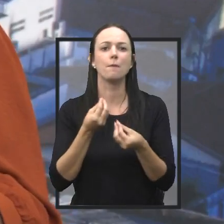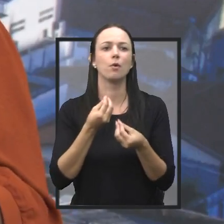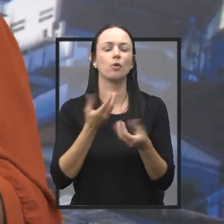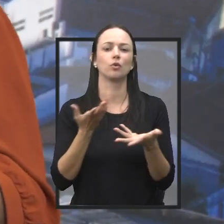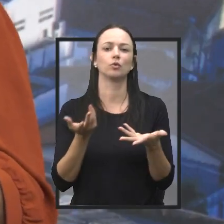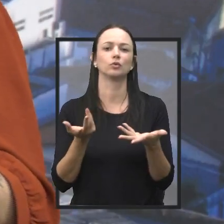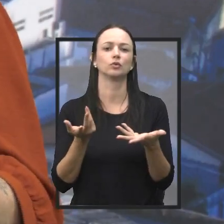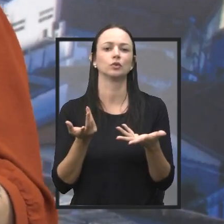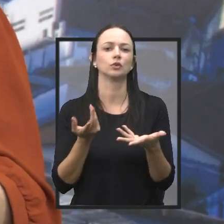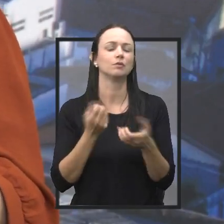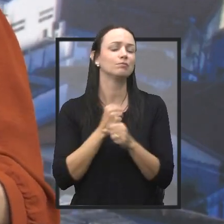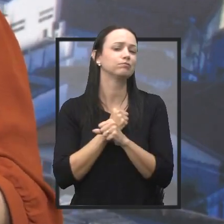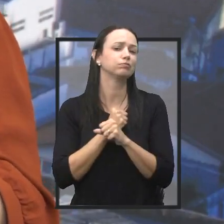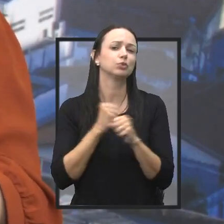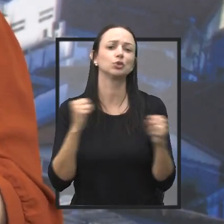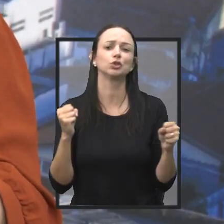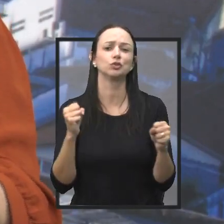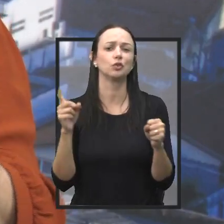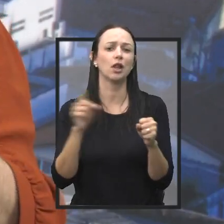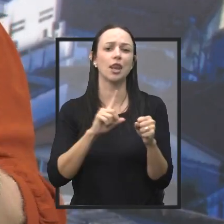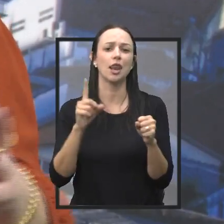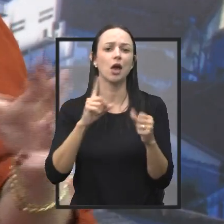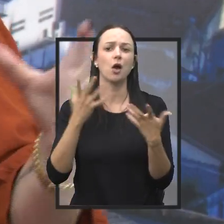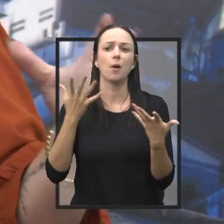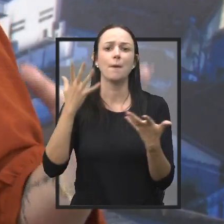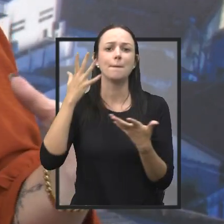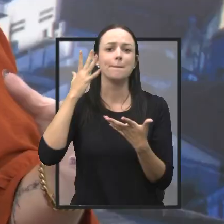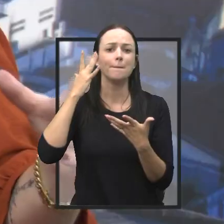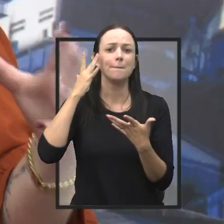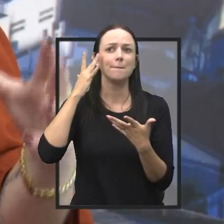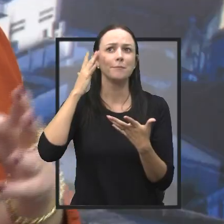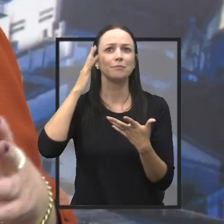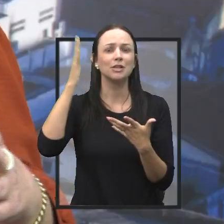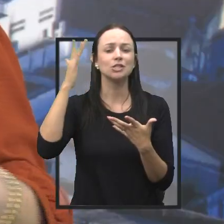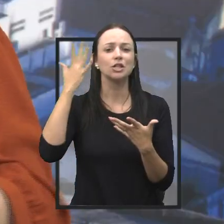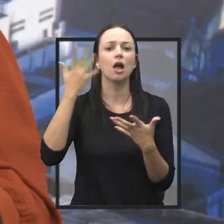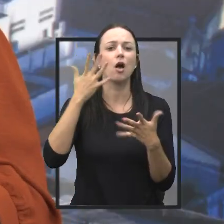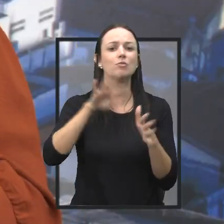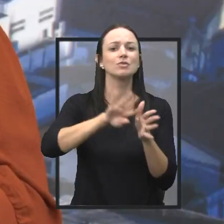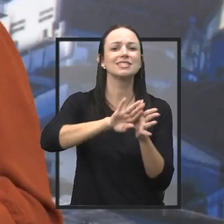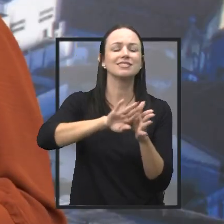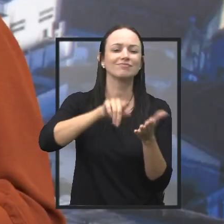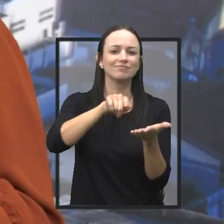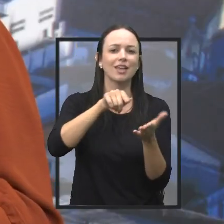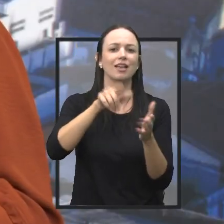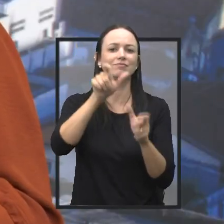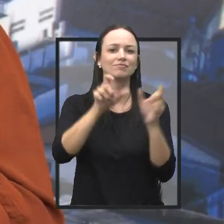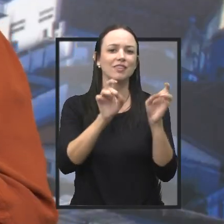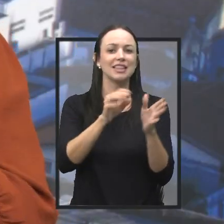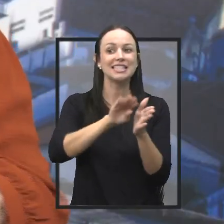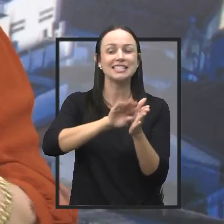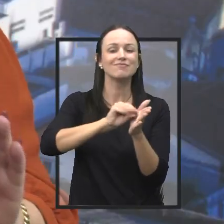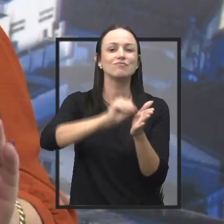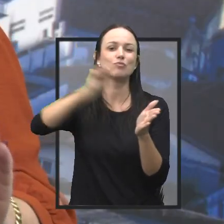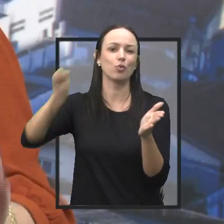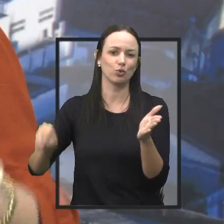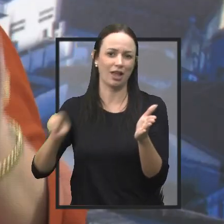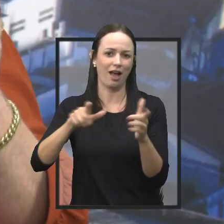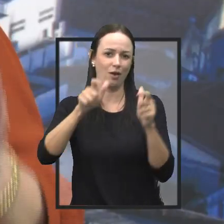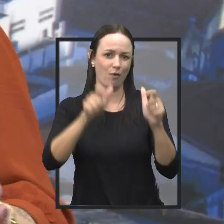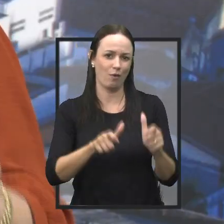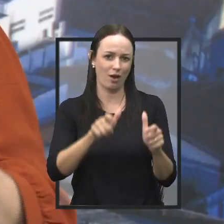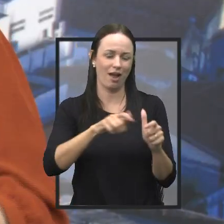irreversível, impossível não imaginarmos a saída dos comerciantes dali do Ceazinha. Eu não tenho essa certeza, mas seja lá o que